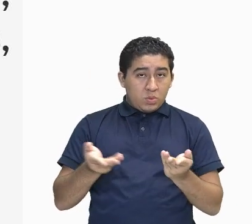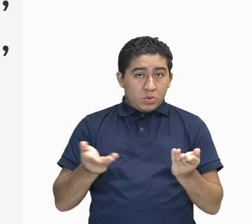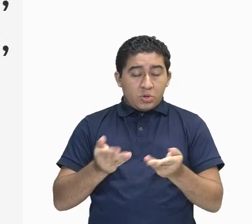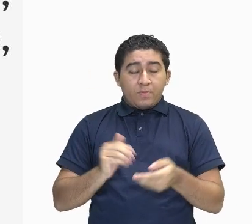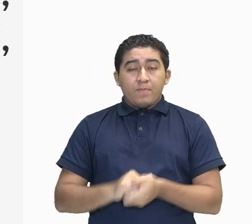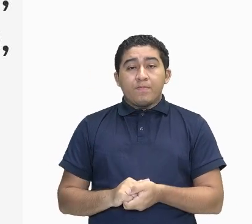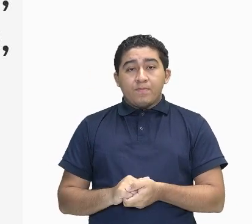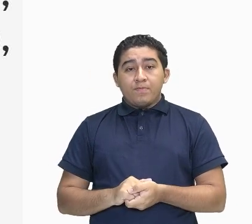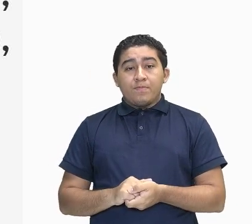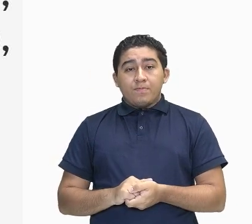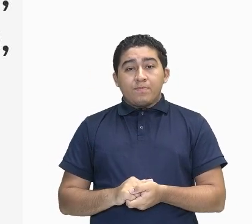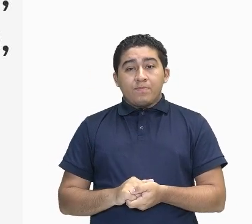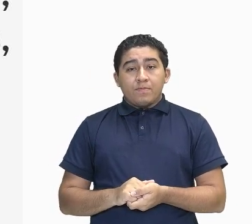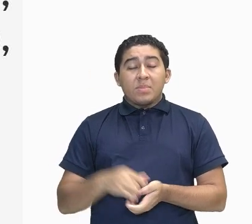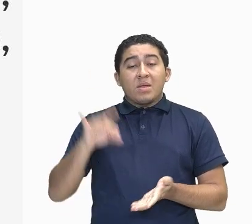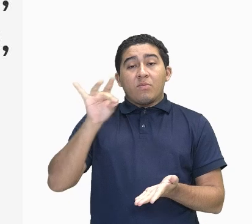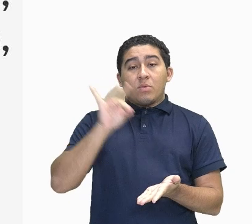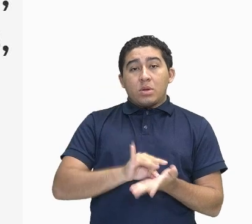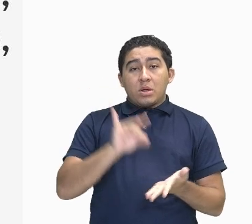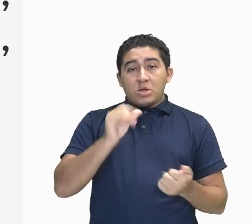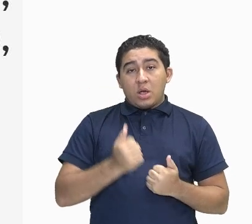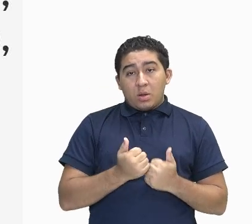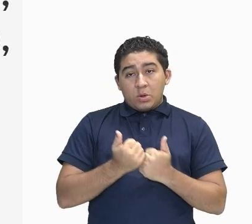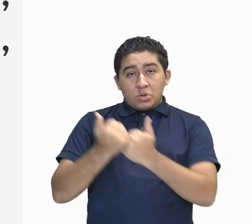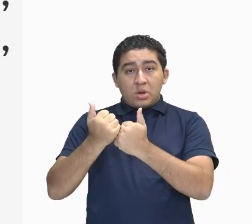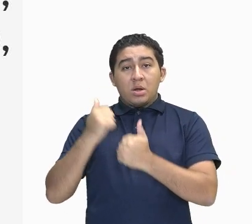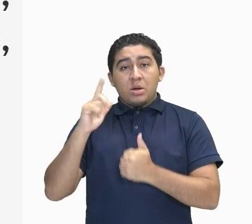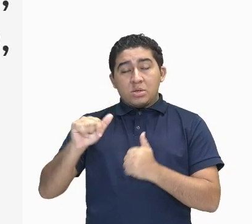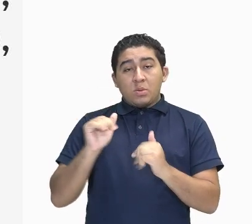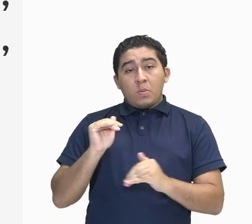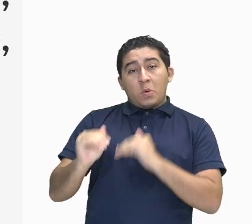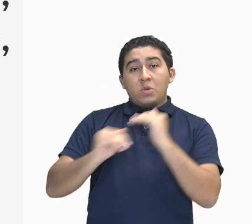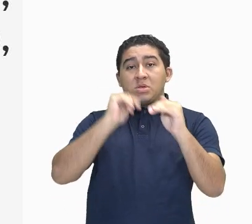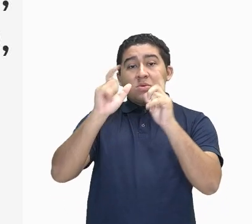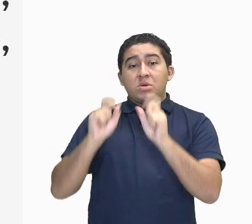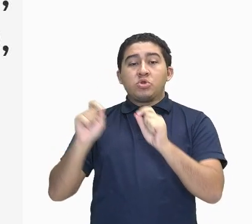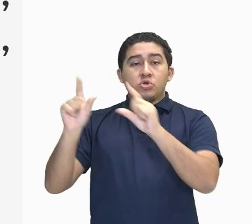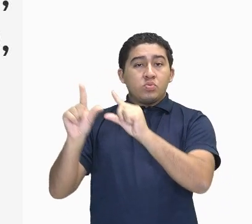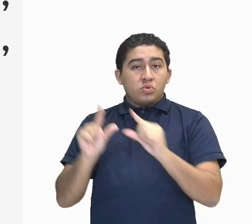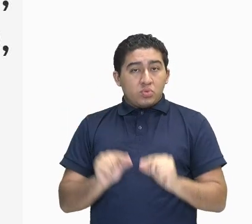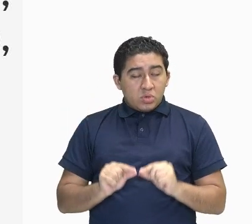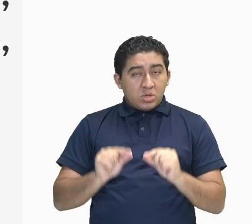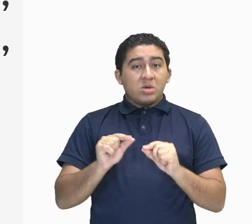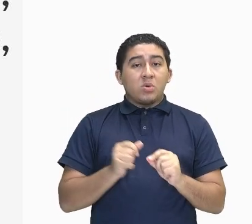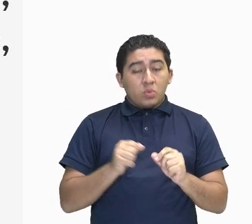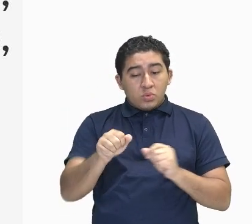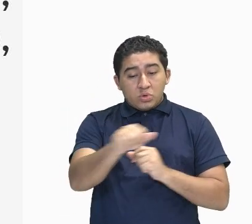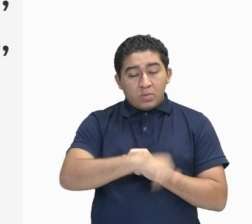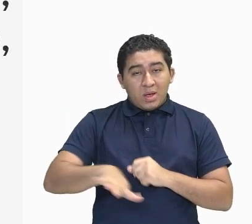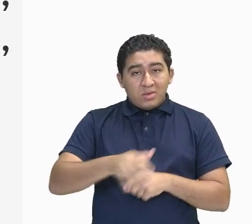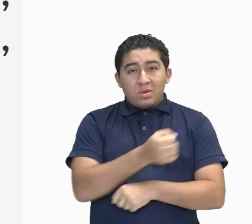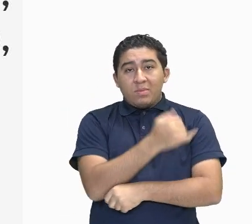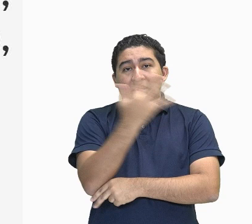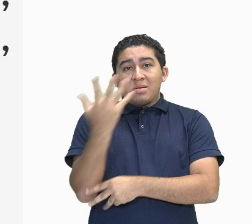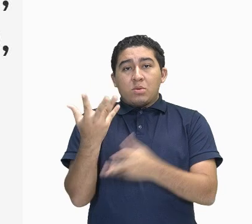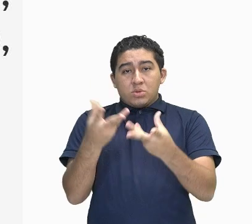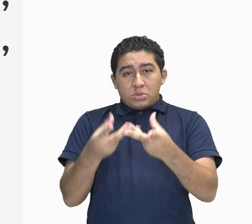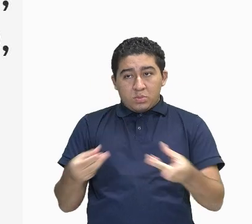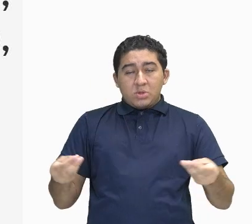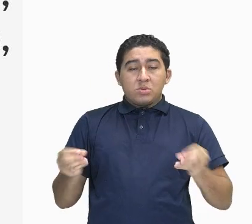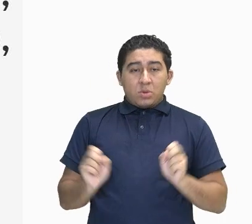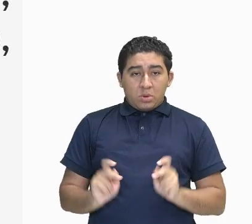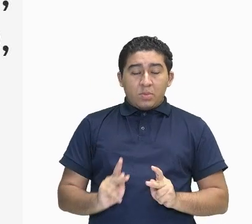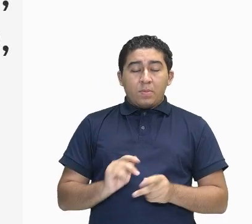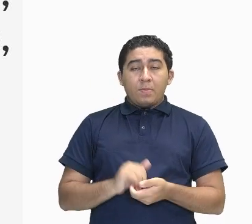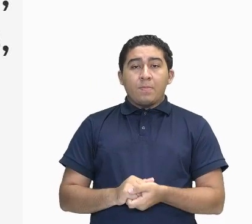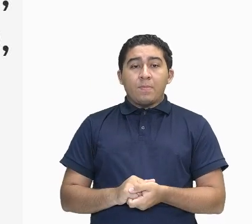para realmente ajudar nesse processo ali de diminuir a degradação ambiental, tá certo?